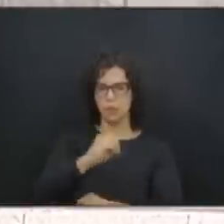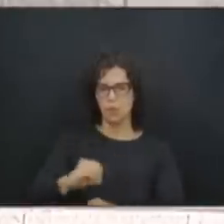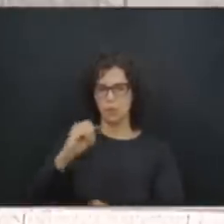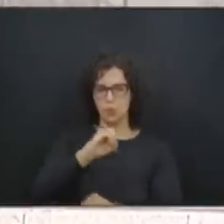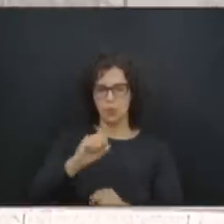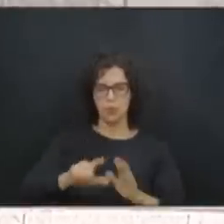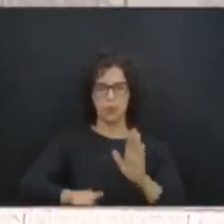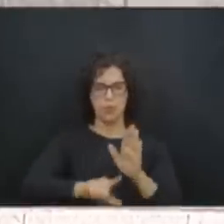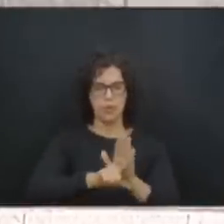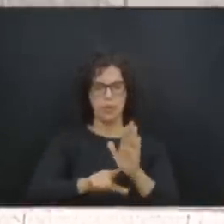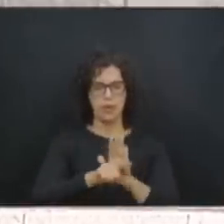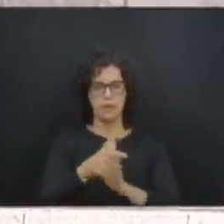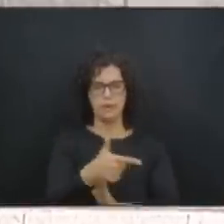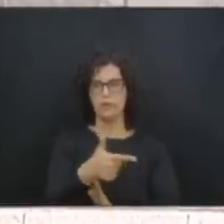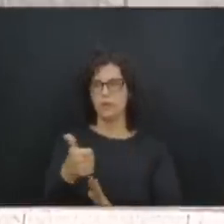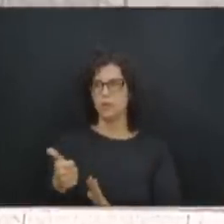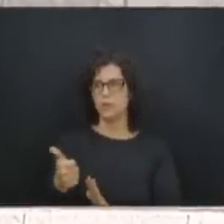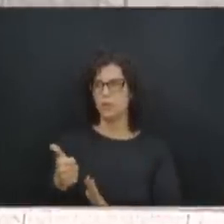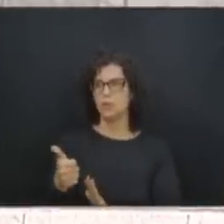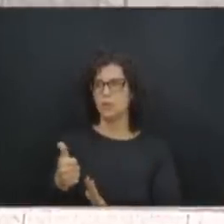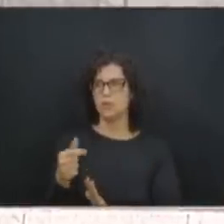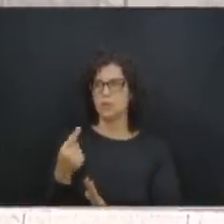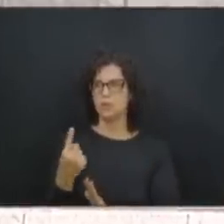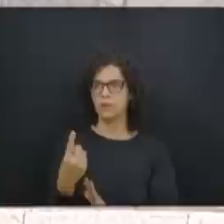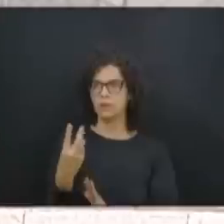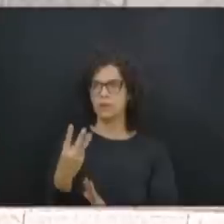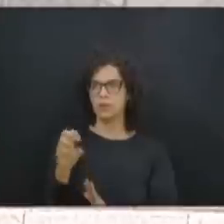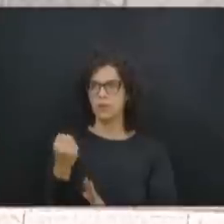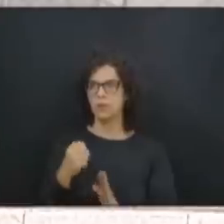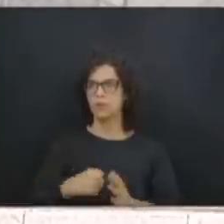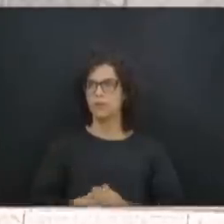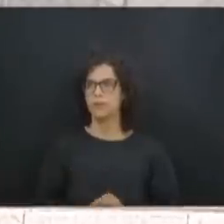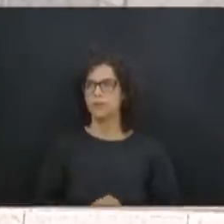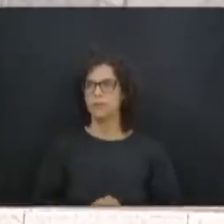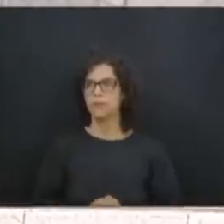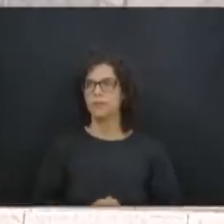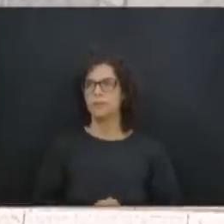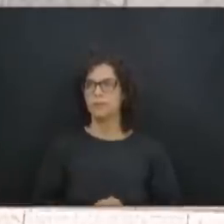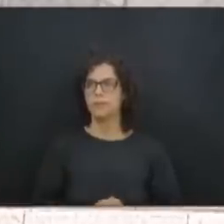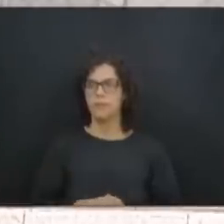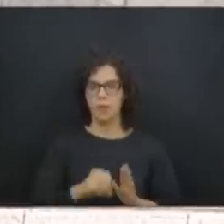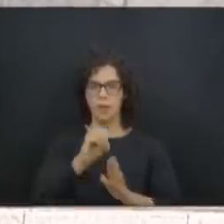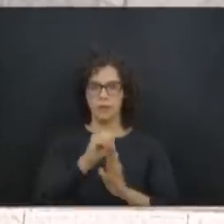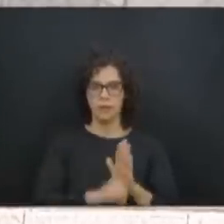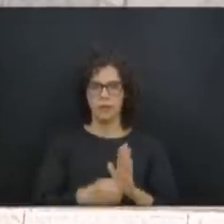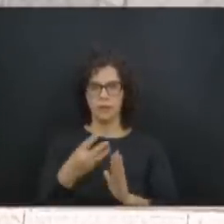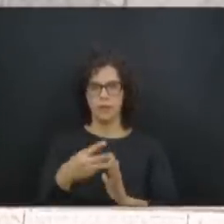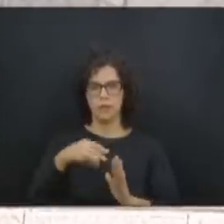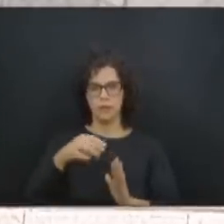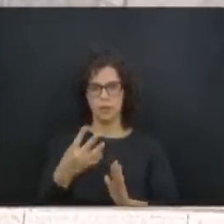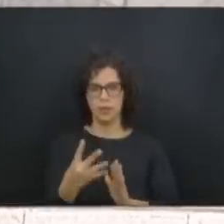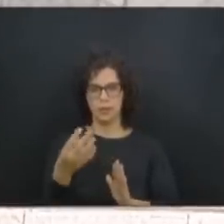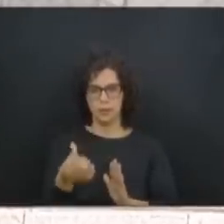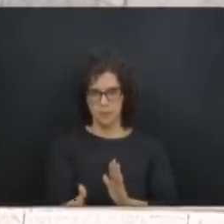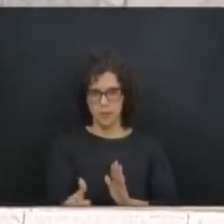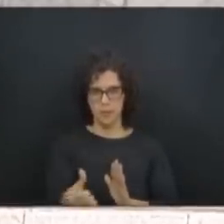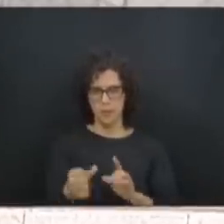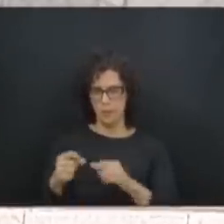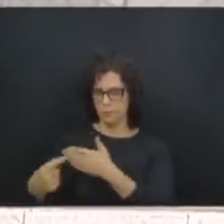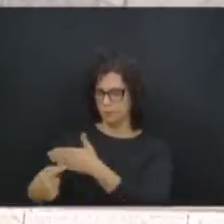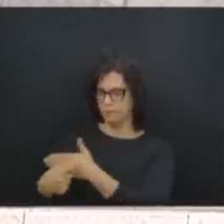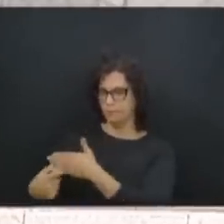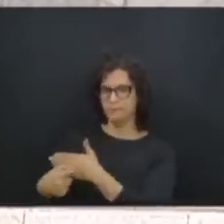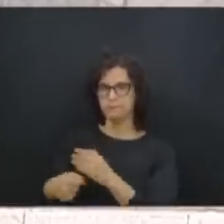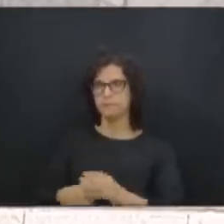convertido na lei nº 21 139 Ofício 346 do gabinete do